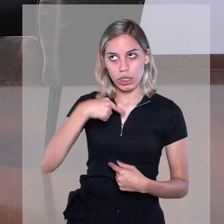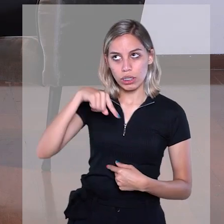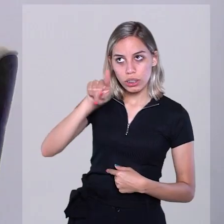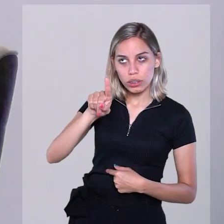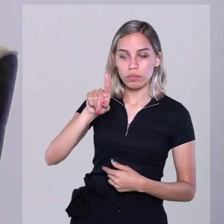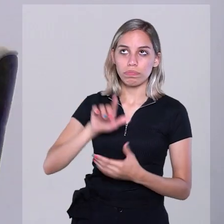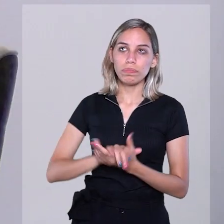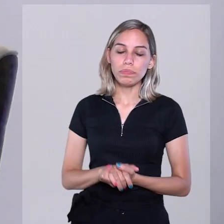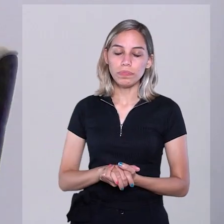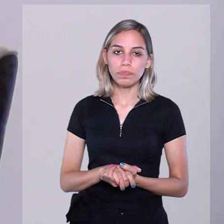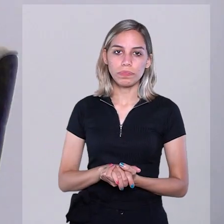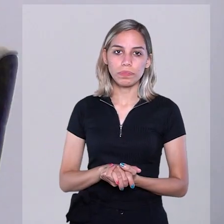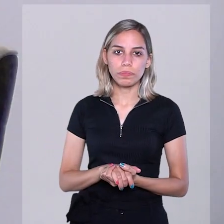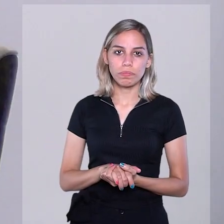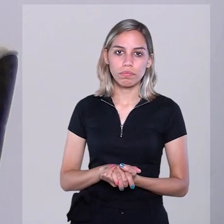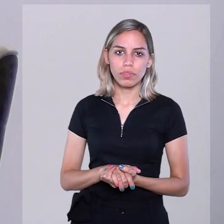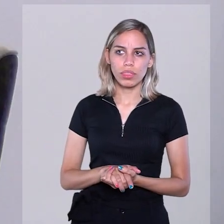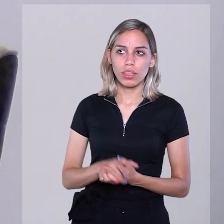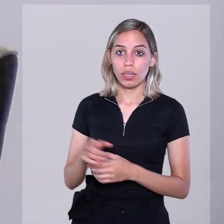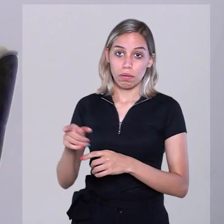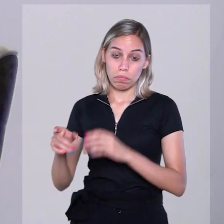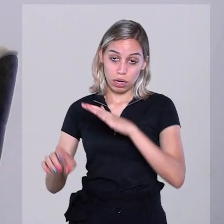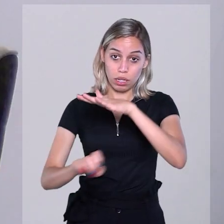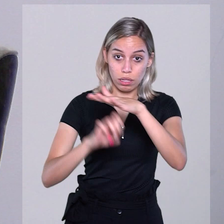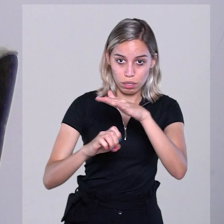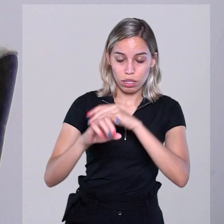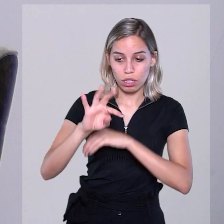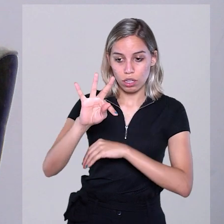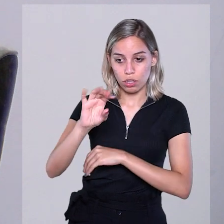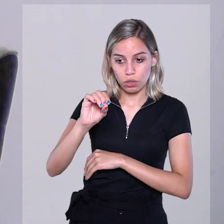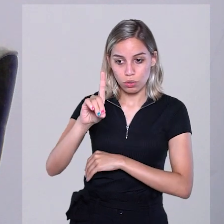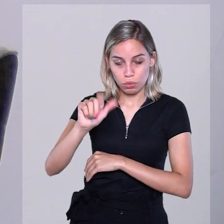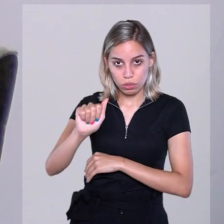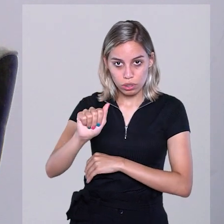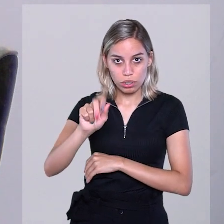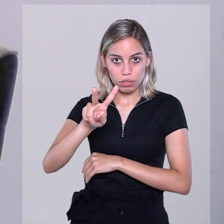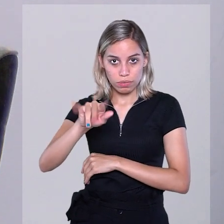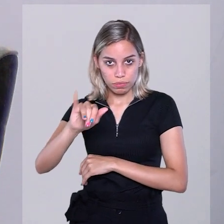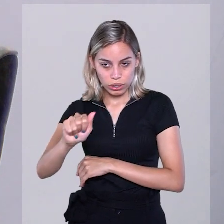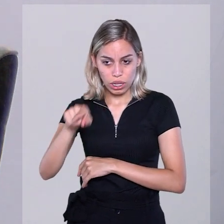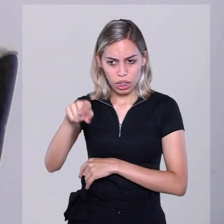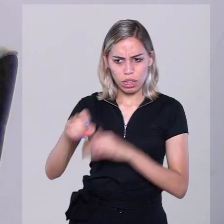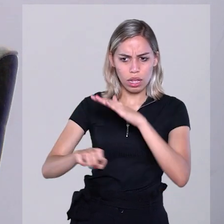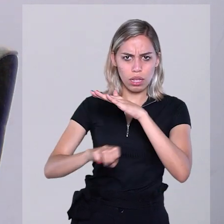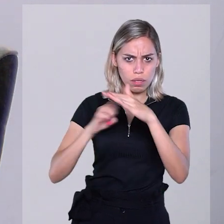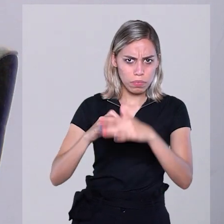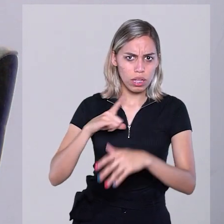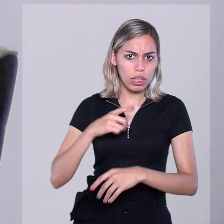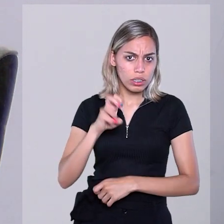para a Todavia. Todavia é uma editora com apenas 5 anos, né? E eu